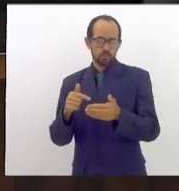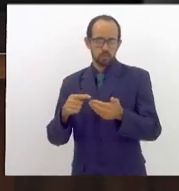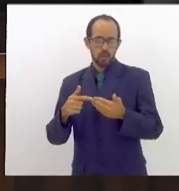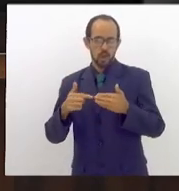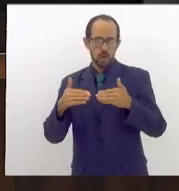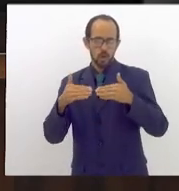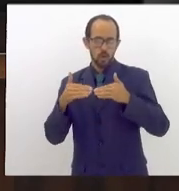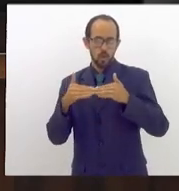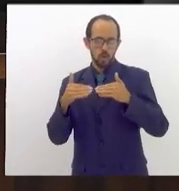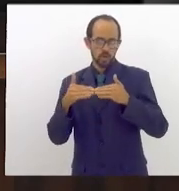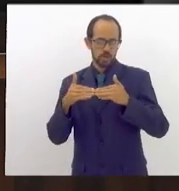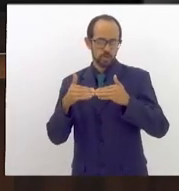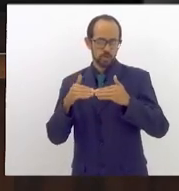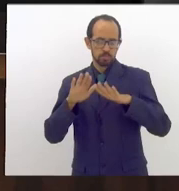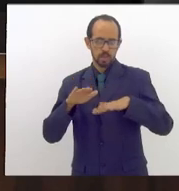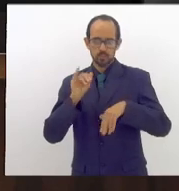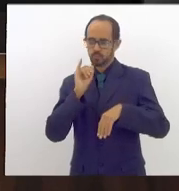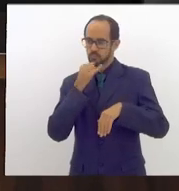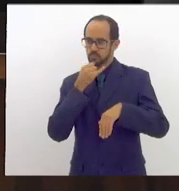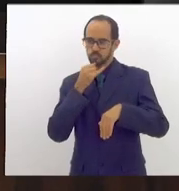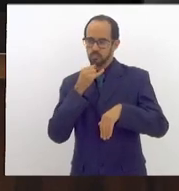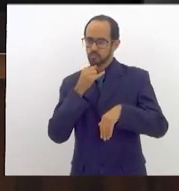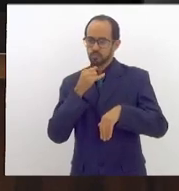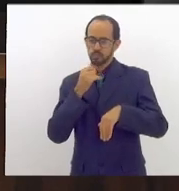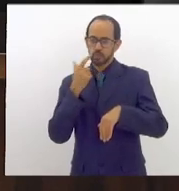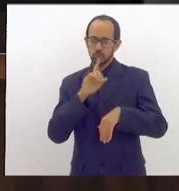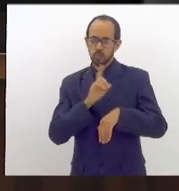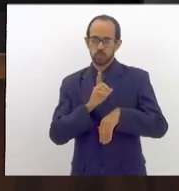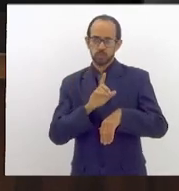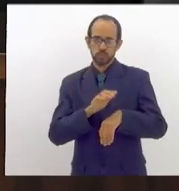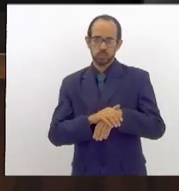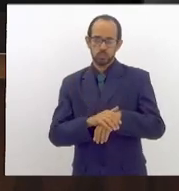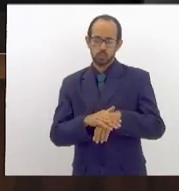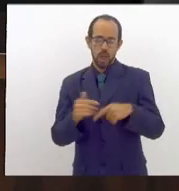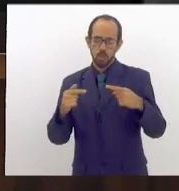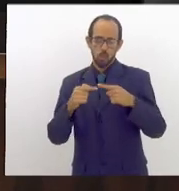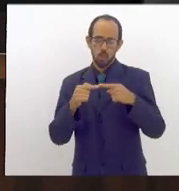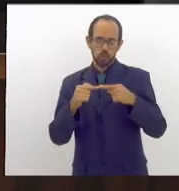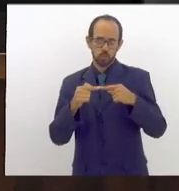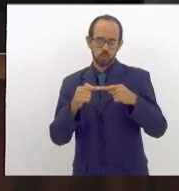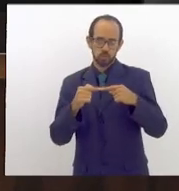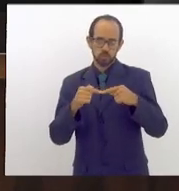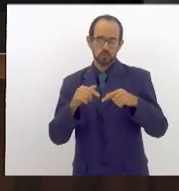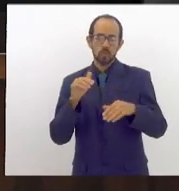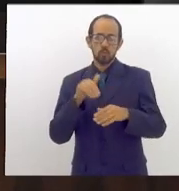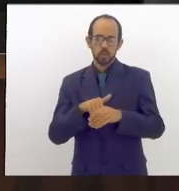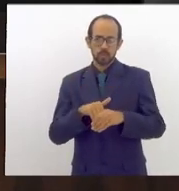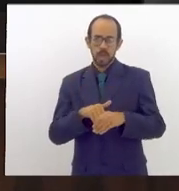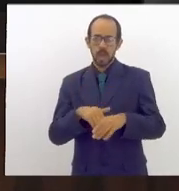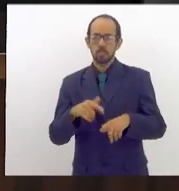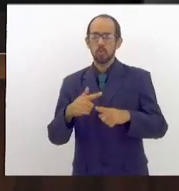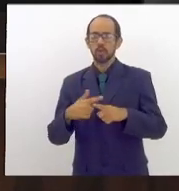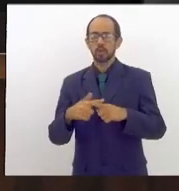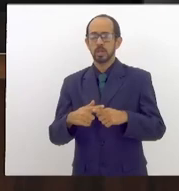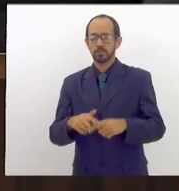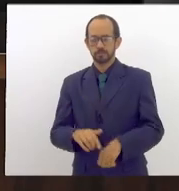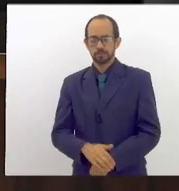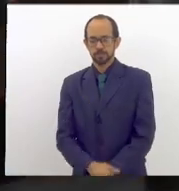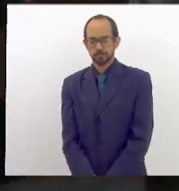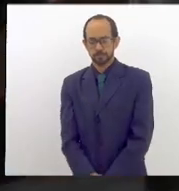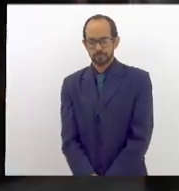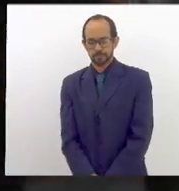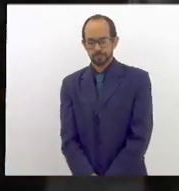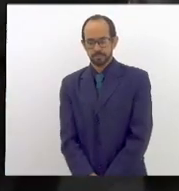infelizmente eh não se teve chegou um acordo e vamos voltar vamos votar compreendo Mas eu só tô fazendo